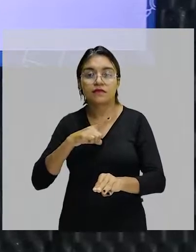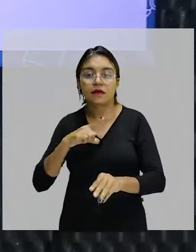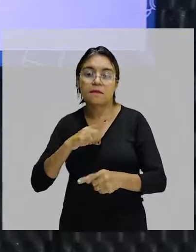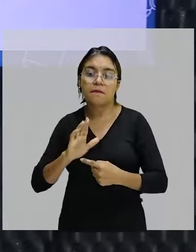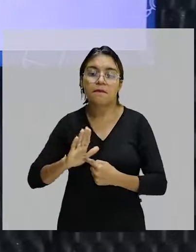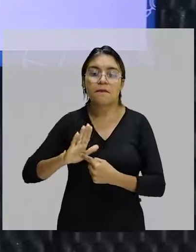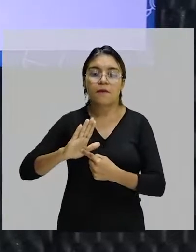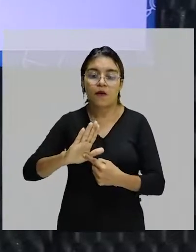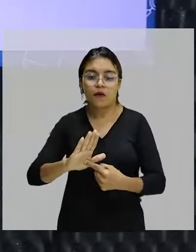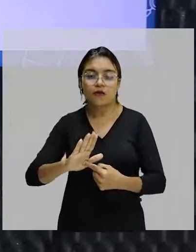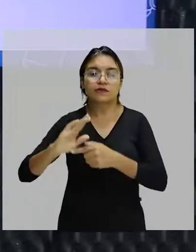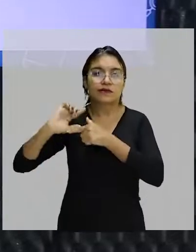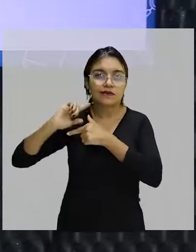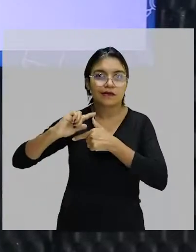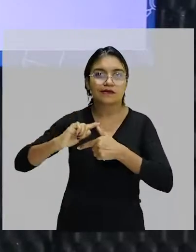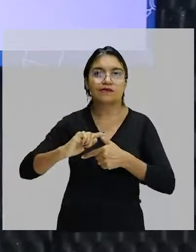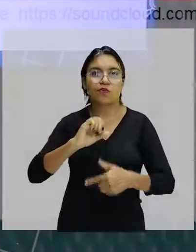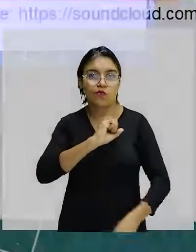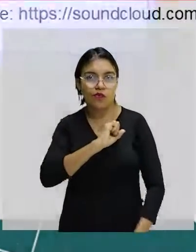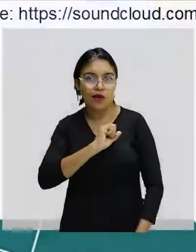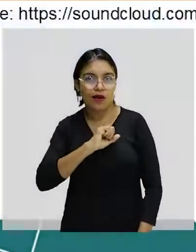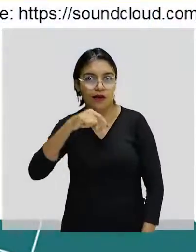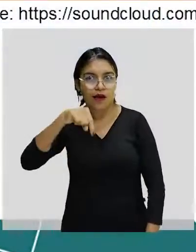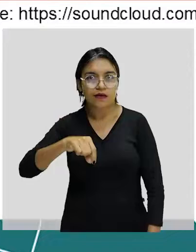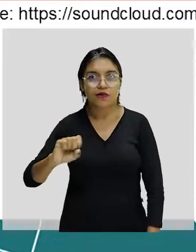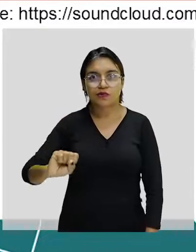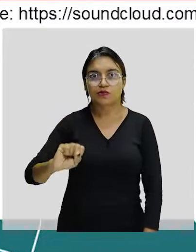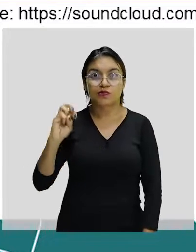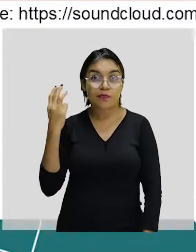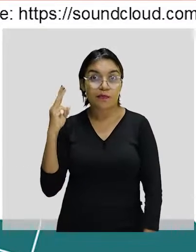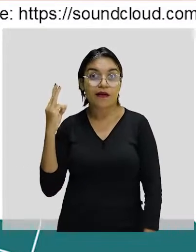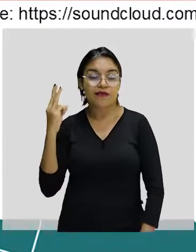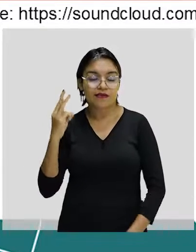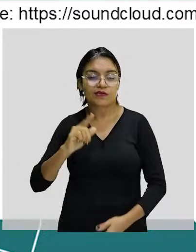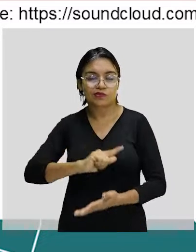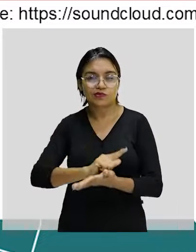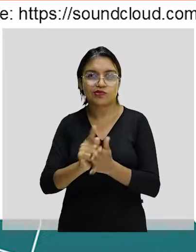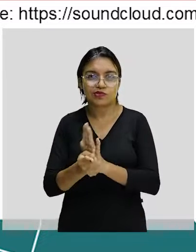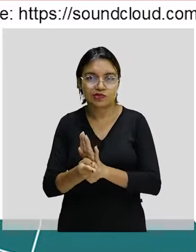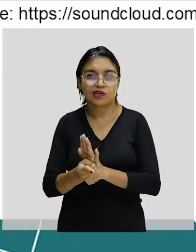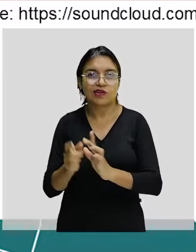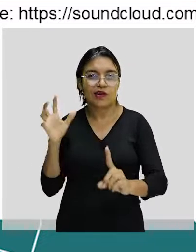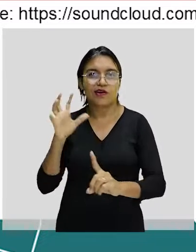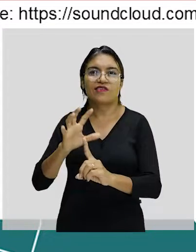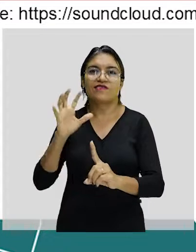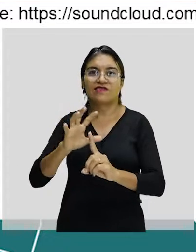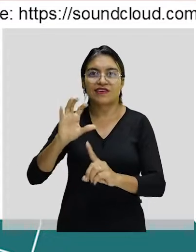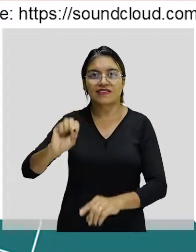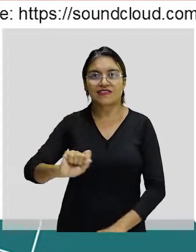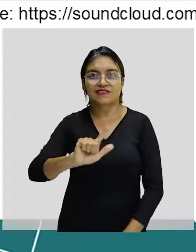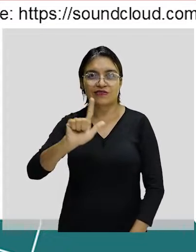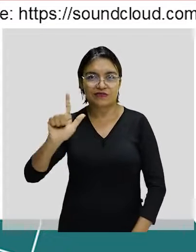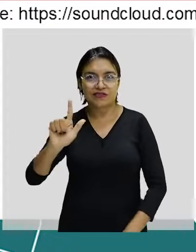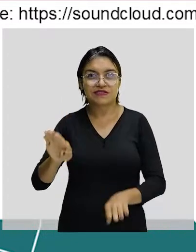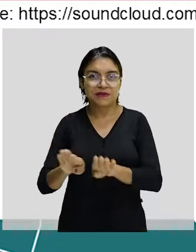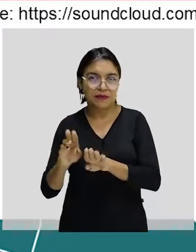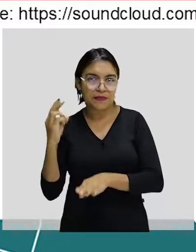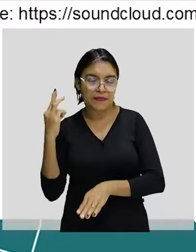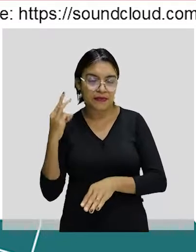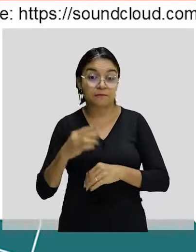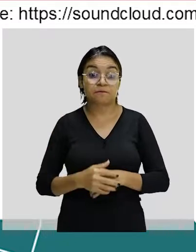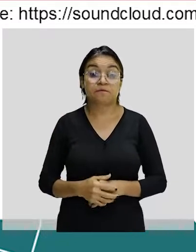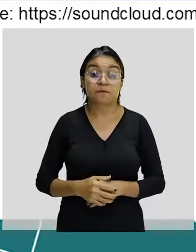Maranhão. Tá? Então, a gente vê essa influência desse estilo e desse gênero na cidade de São Luís e no estado. São Luís é